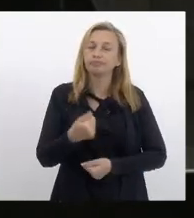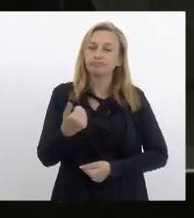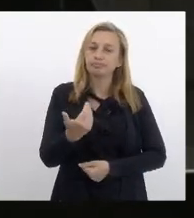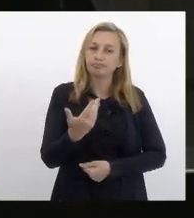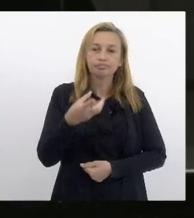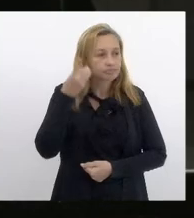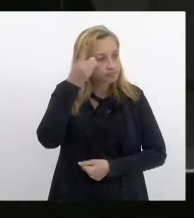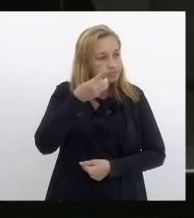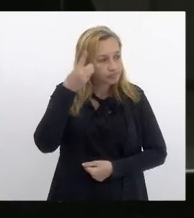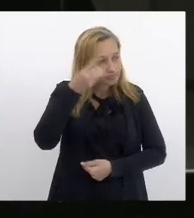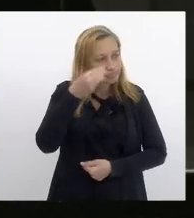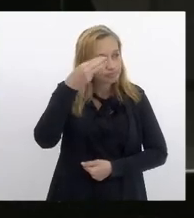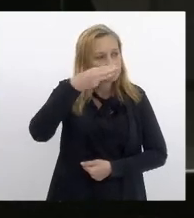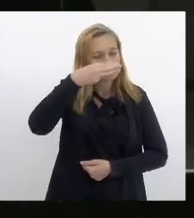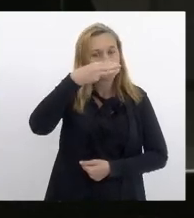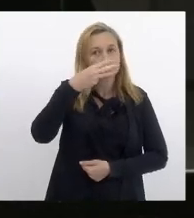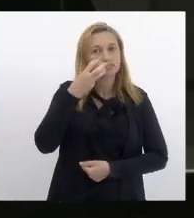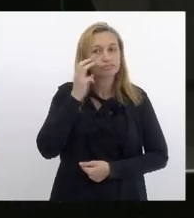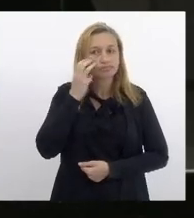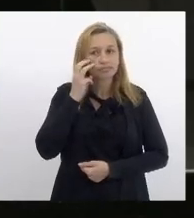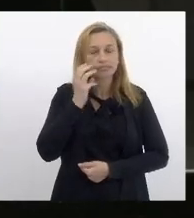deputado Valdec Carneiro,